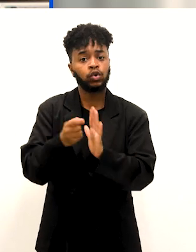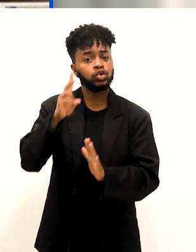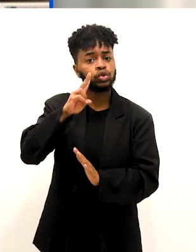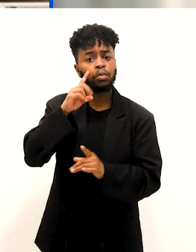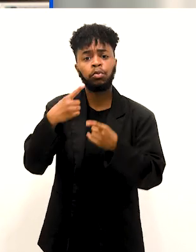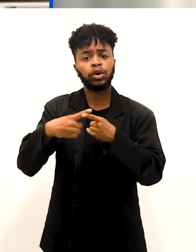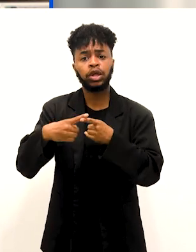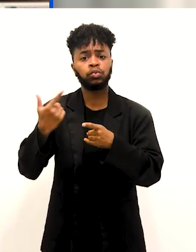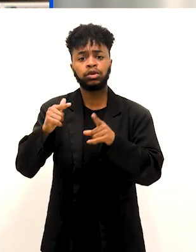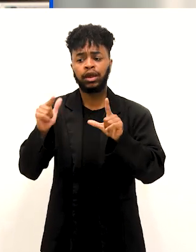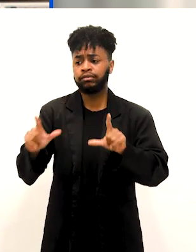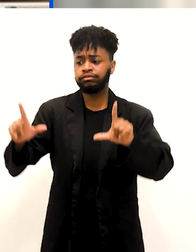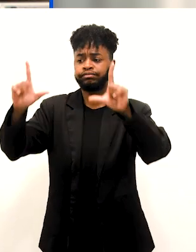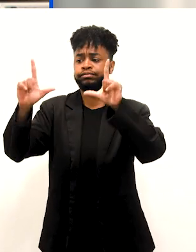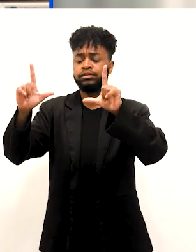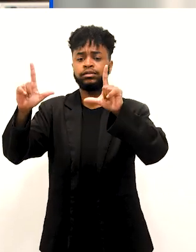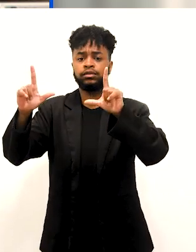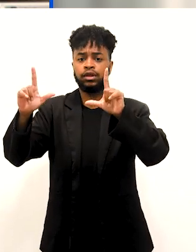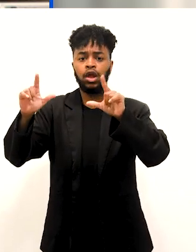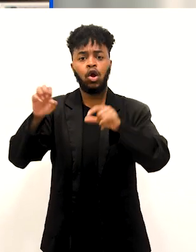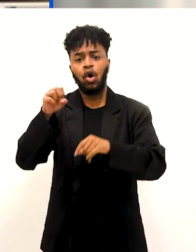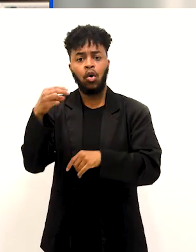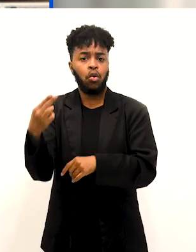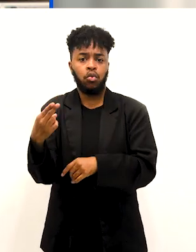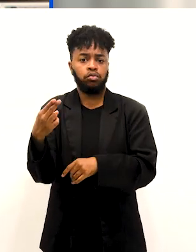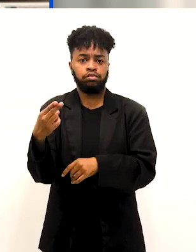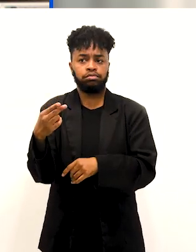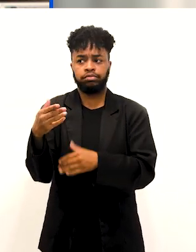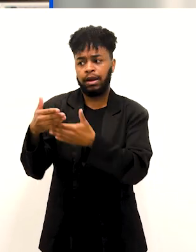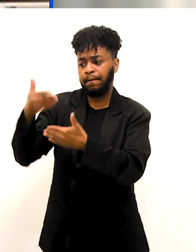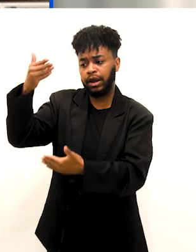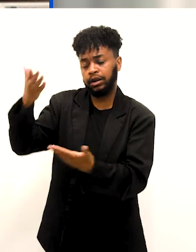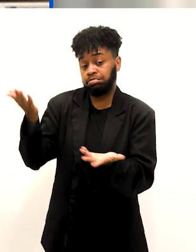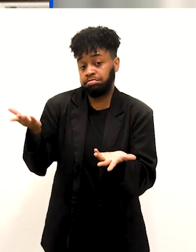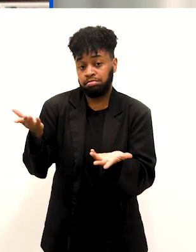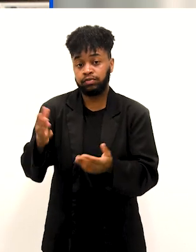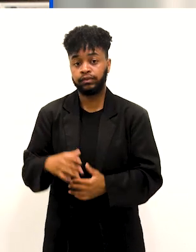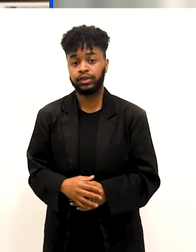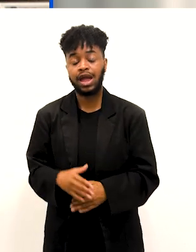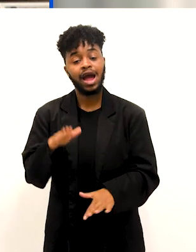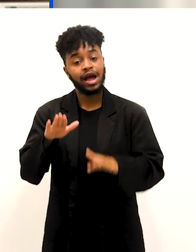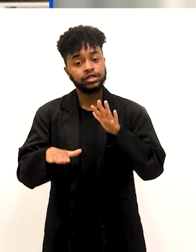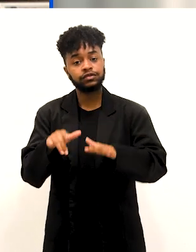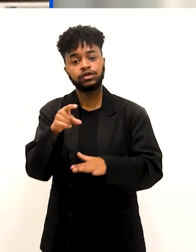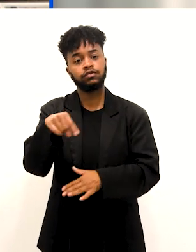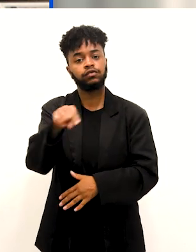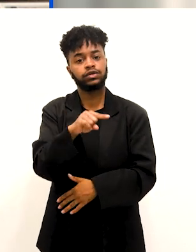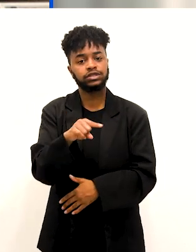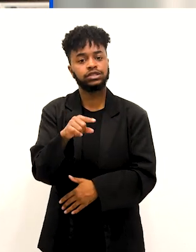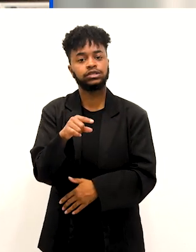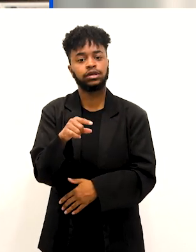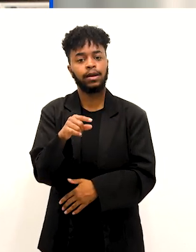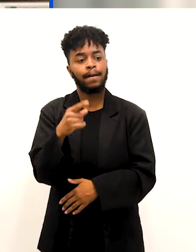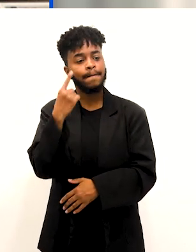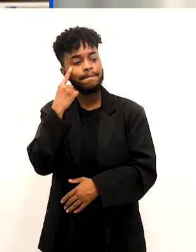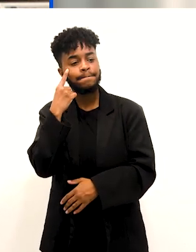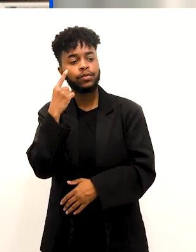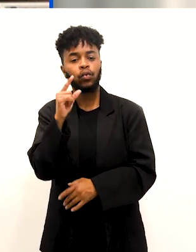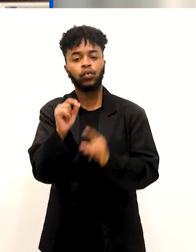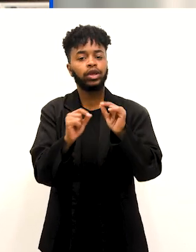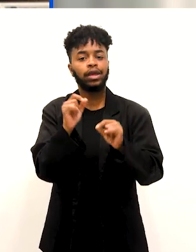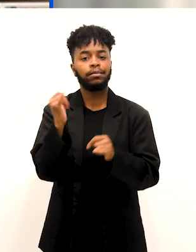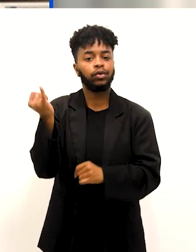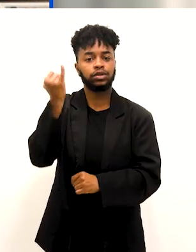num retrato com você, pendurado na parede ou num porta-retratos? Então, eu acho que muitas vezes você retratar aquilo que é importante para você